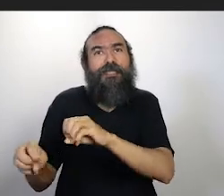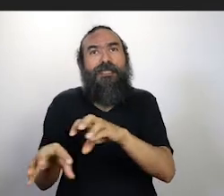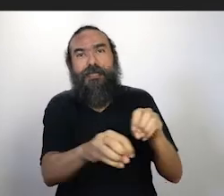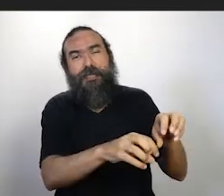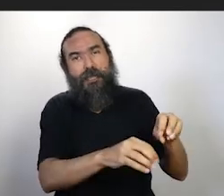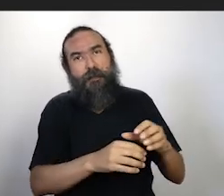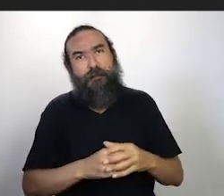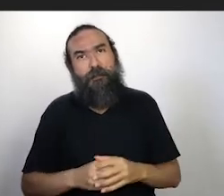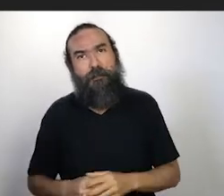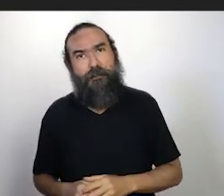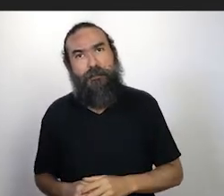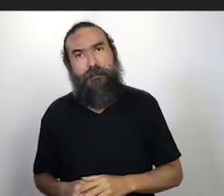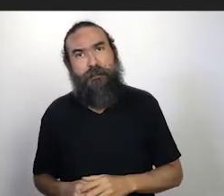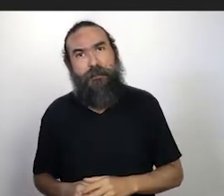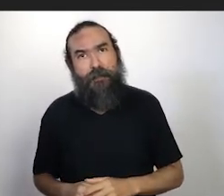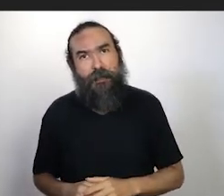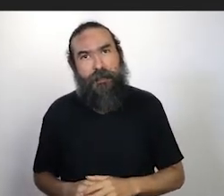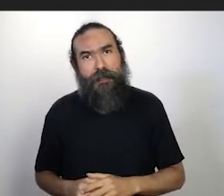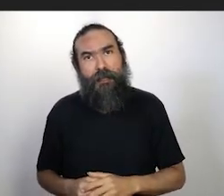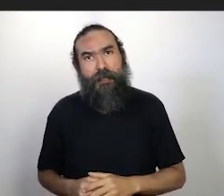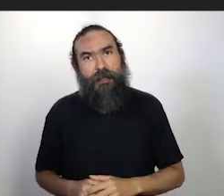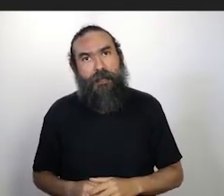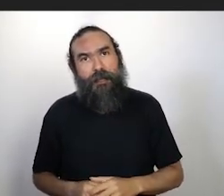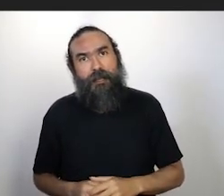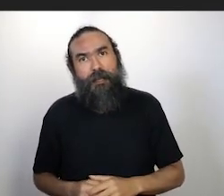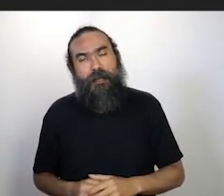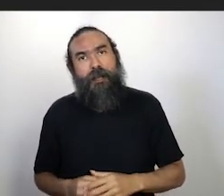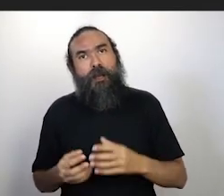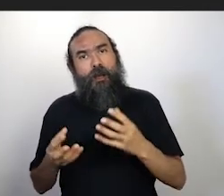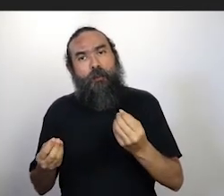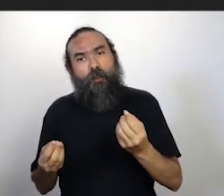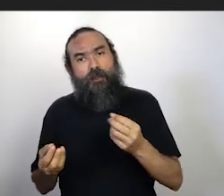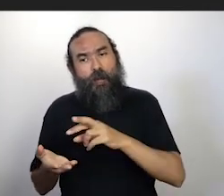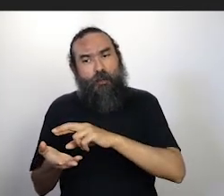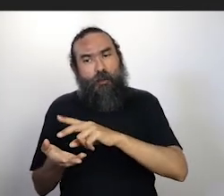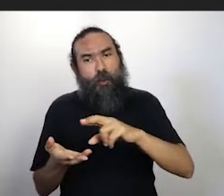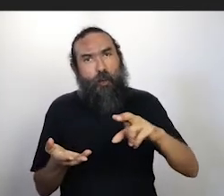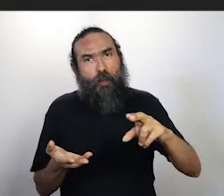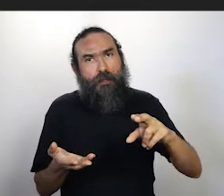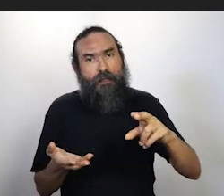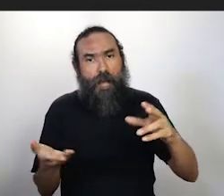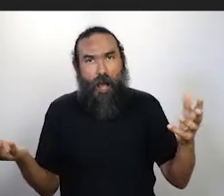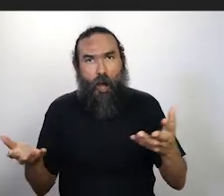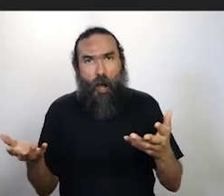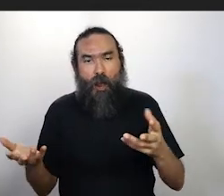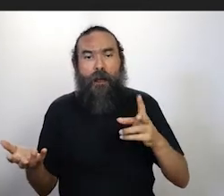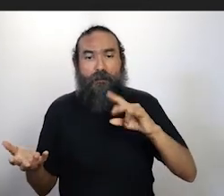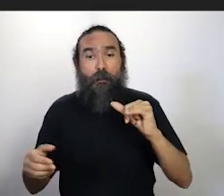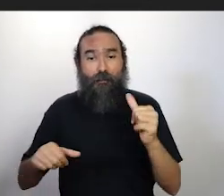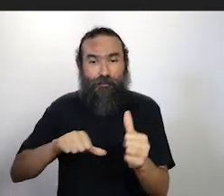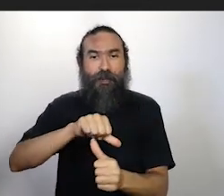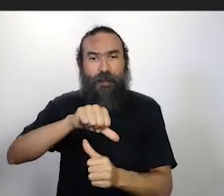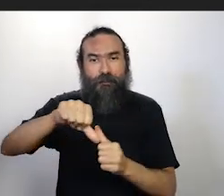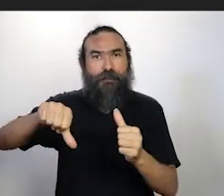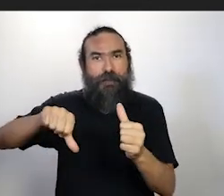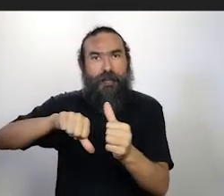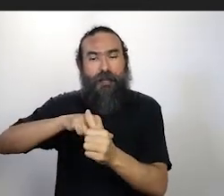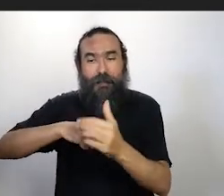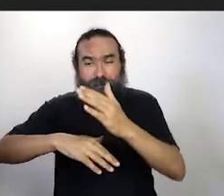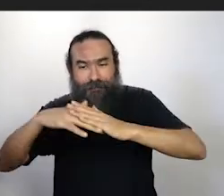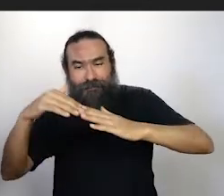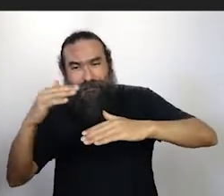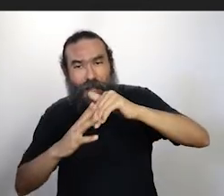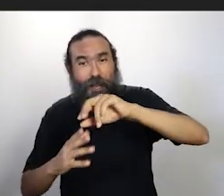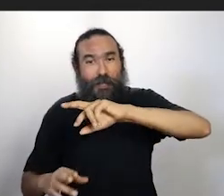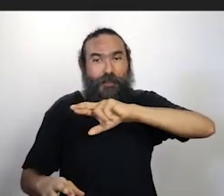incorporar. Acho que depois desse processo todo, muitas coisas vão ser transformadas, porque essas linguagens elas vão fazer